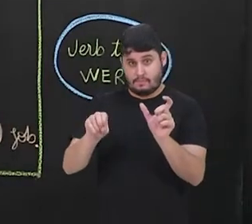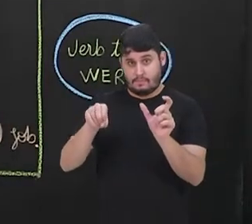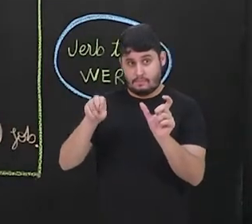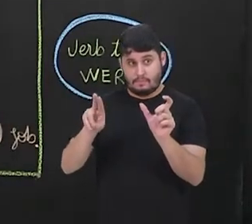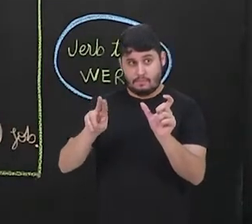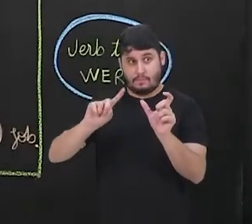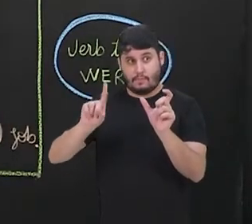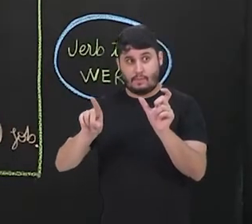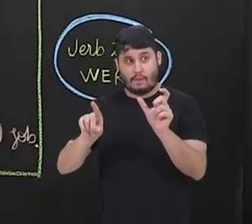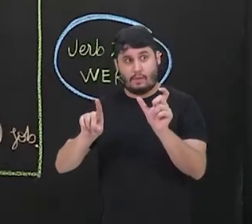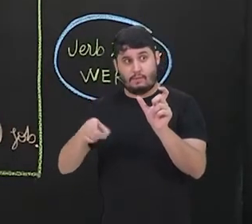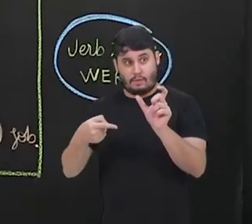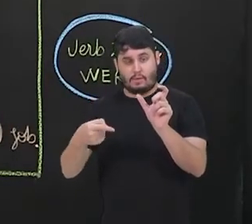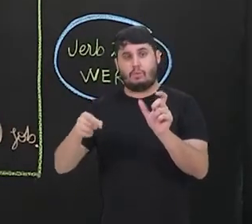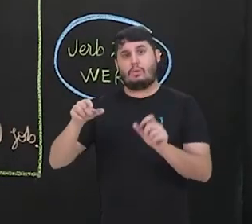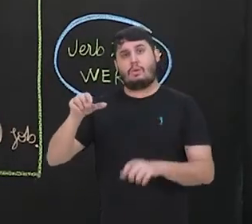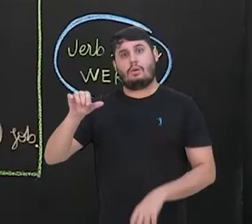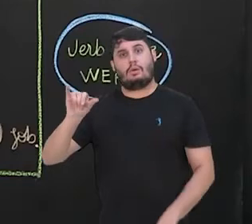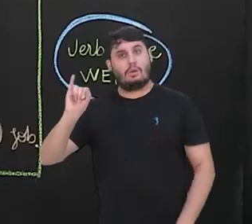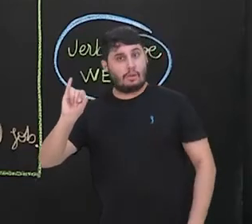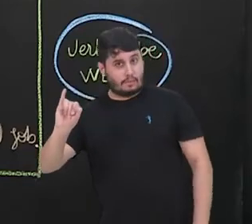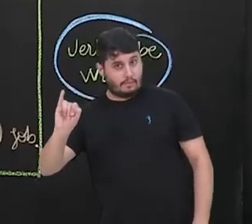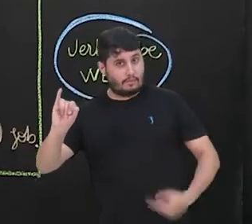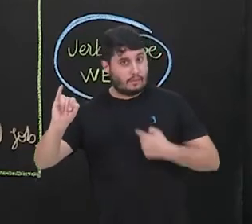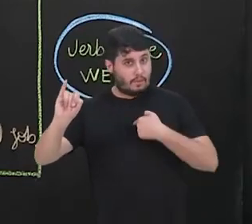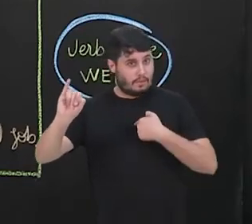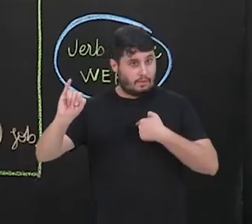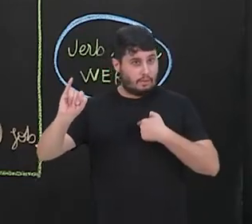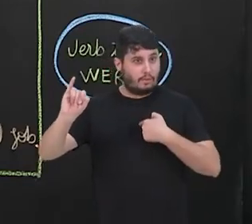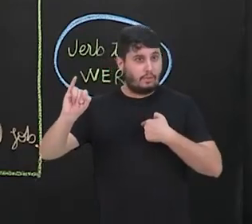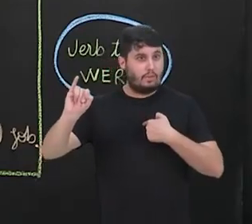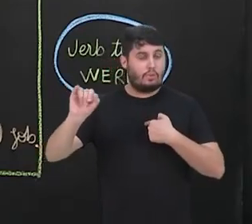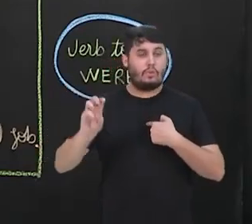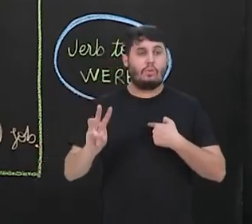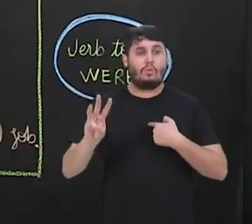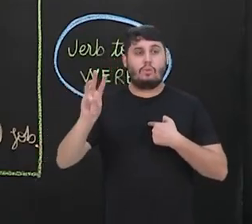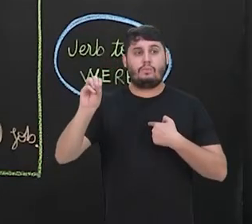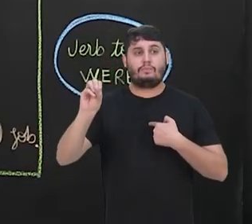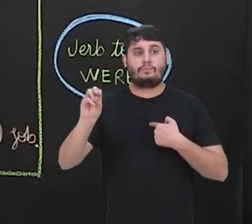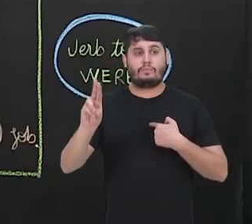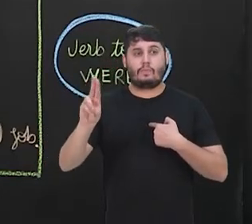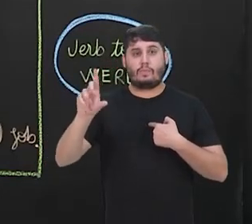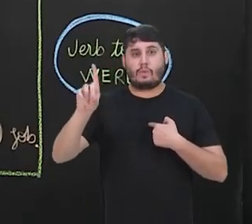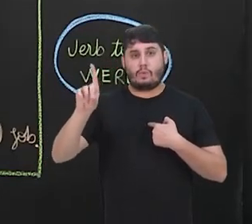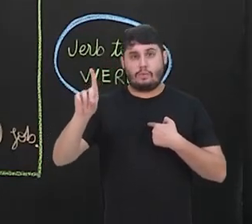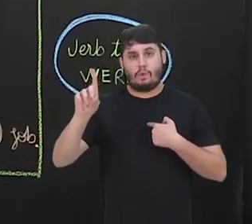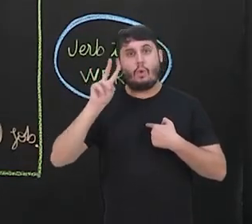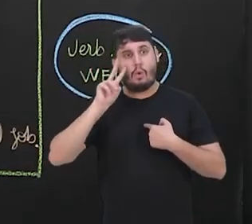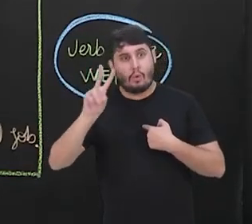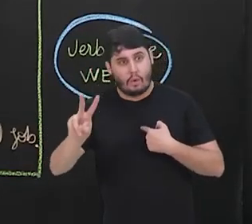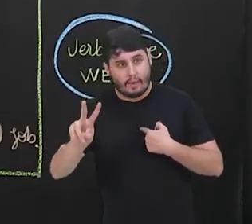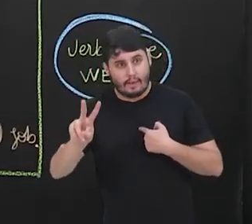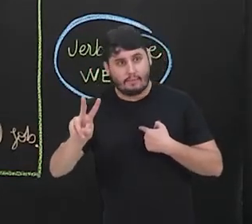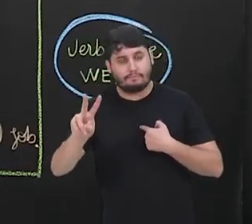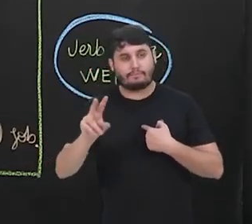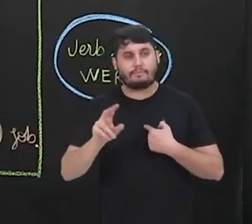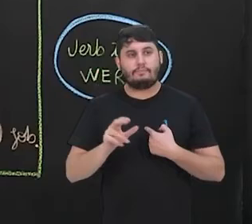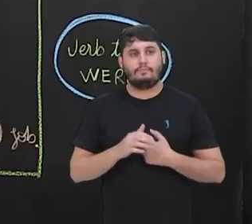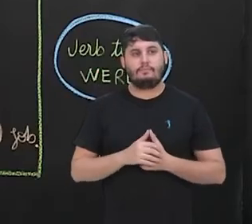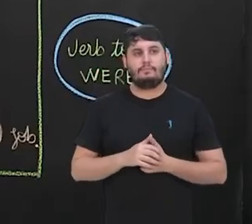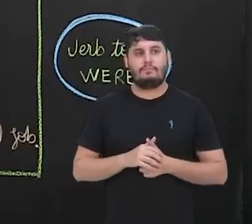I would look. Look é olhar, então eu olharia. I would look.